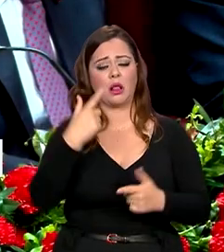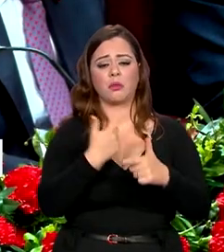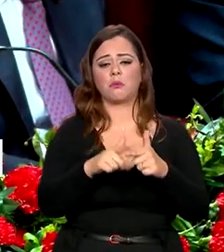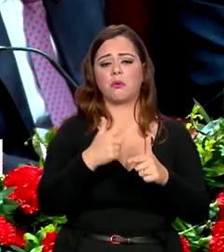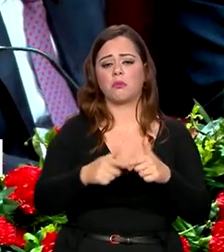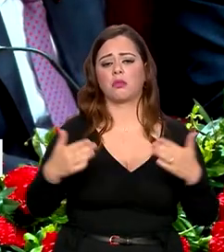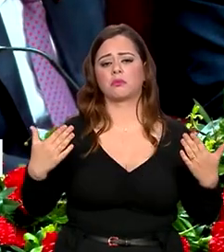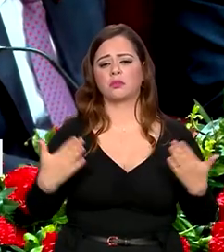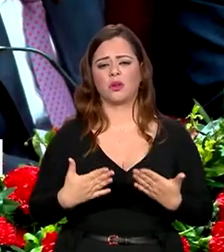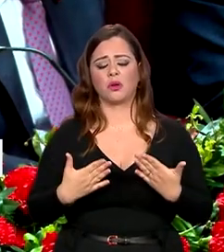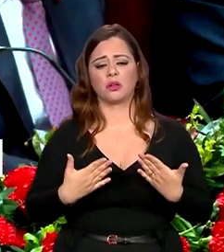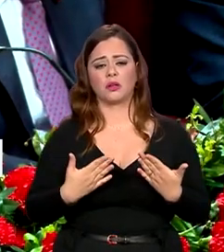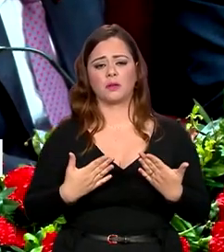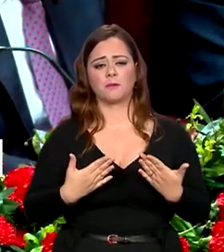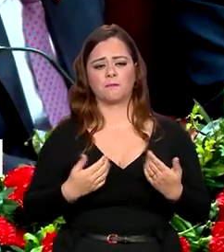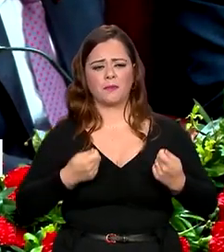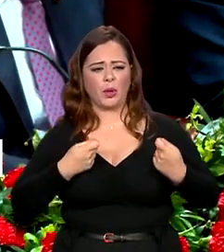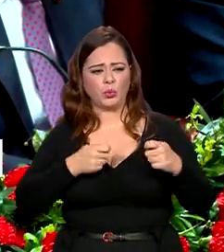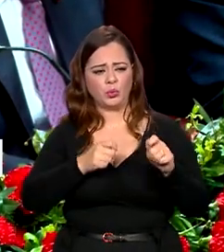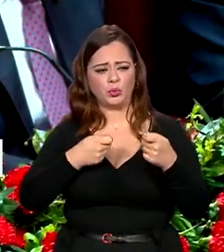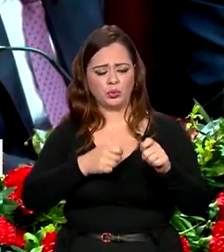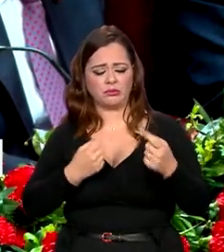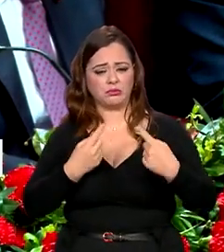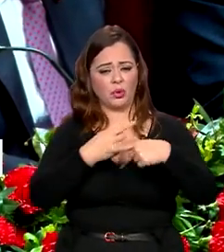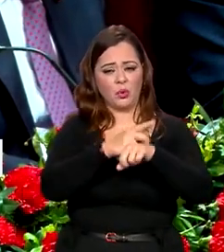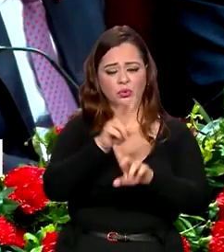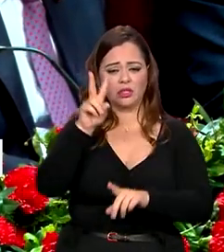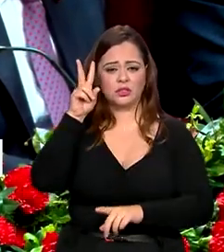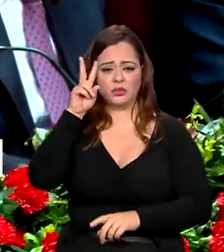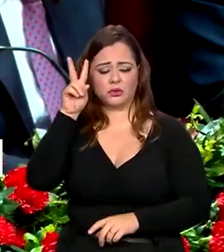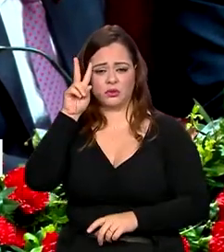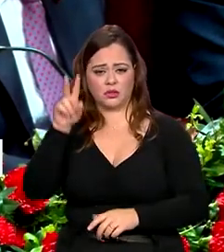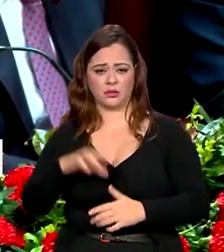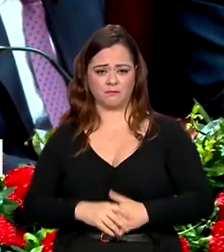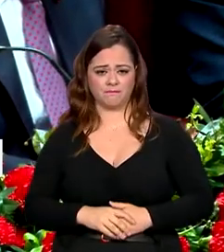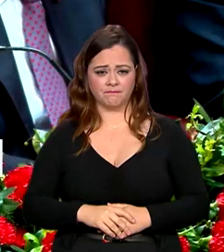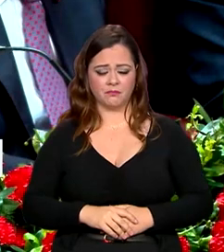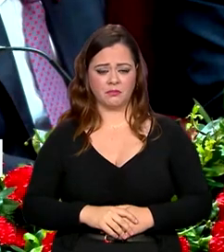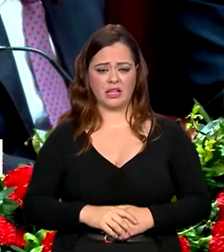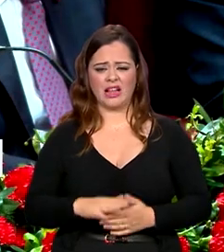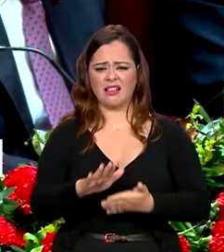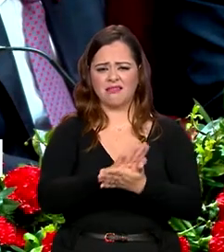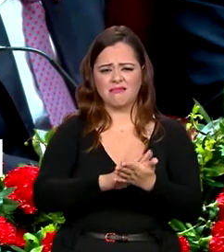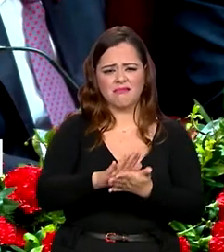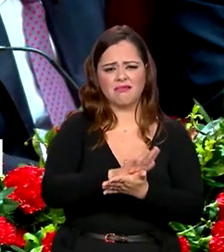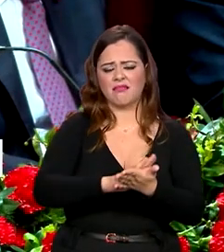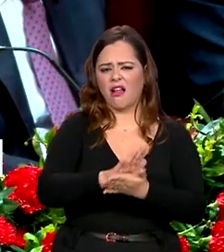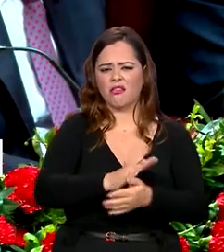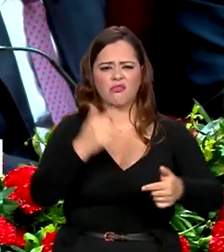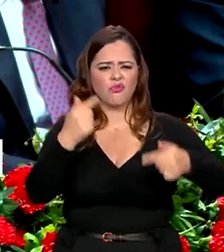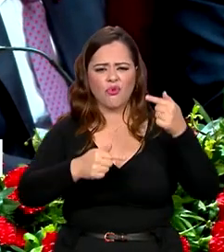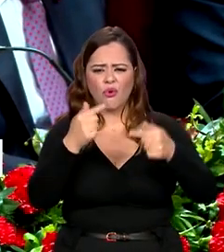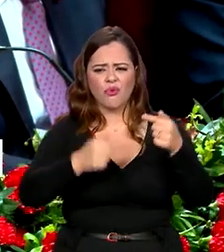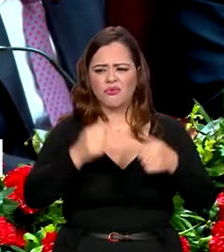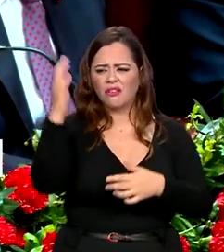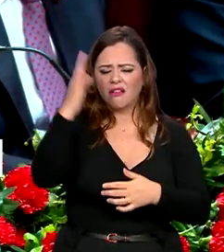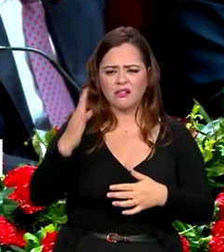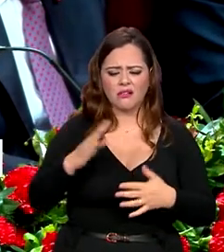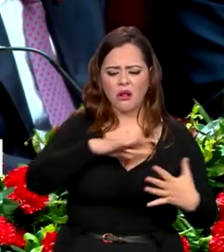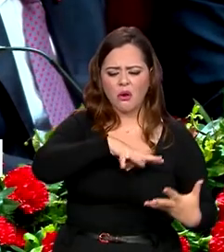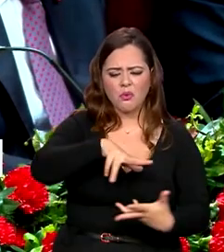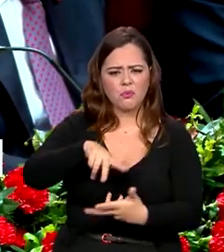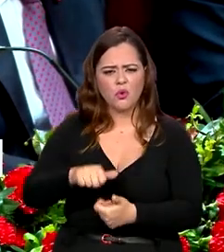atuais luta contra os ventos da história. Nenhuma solução de qualquer conflito nacional ou